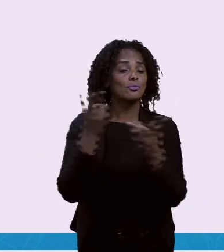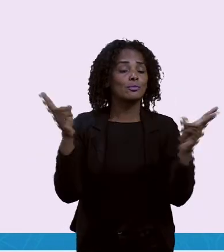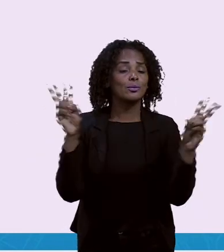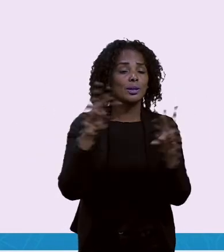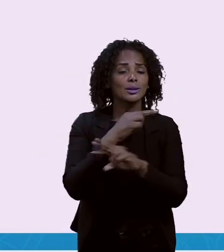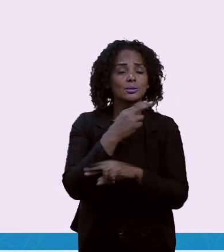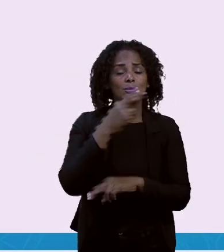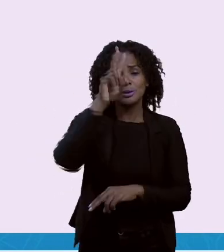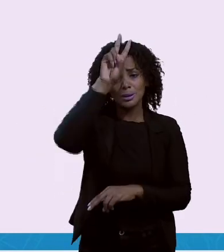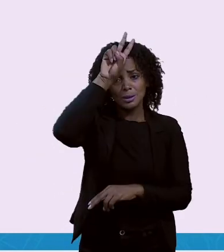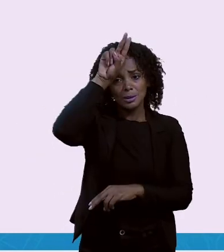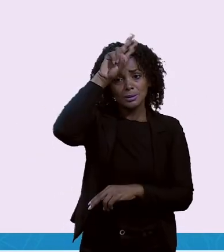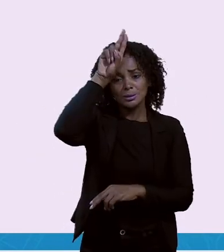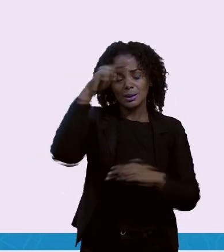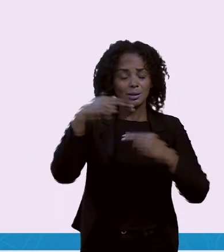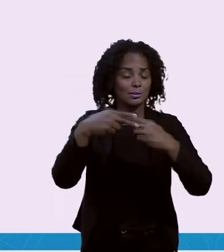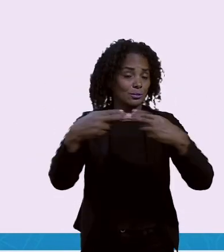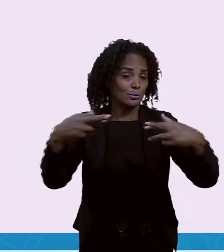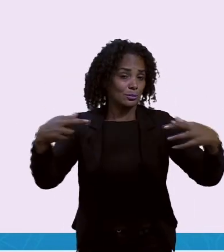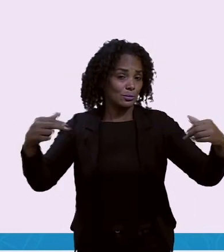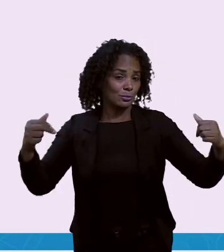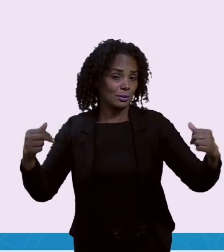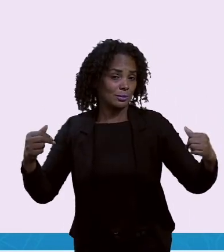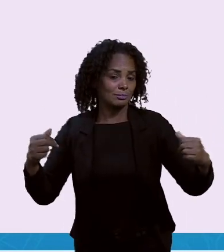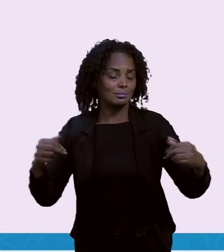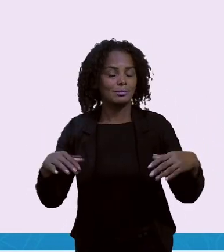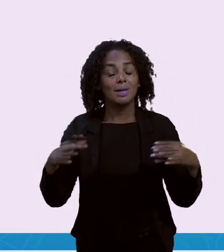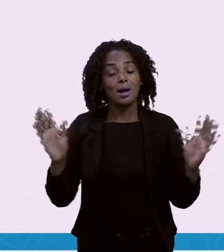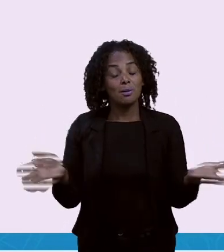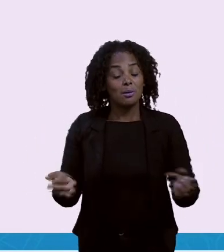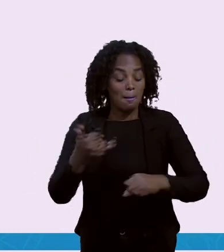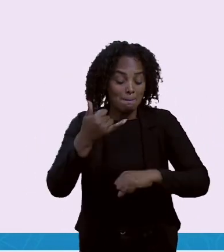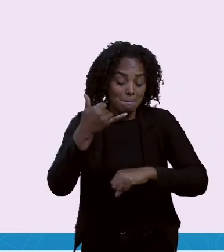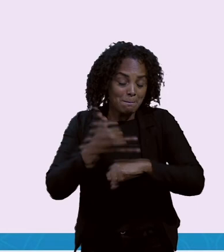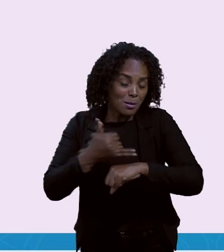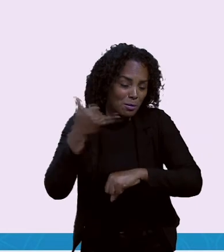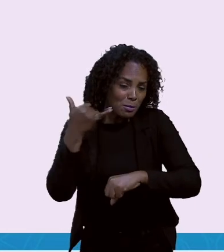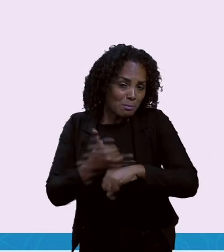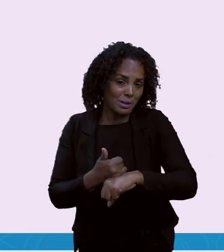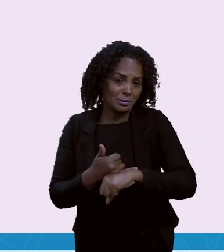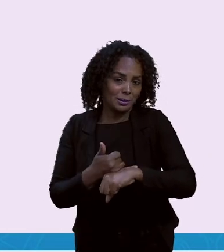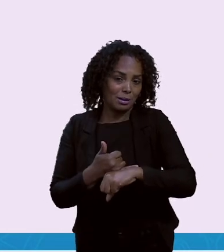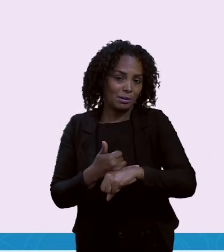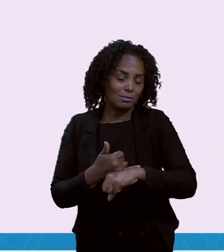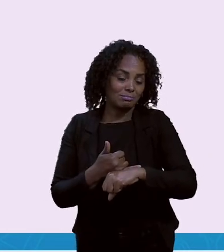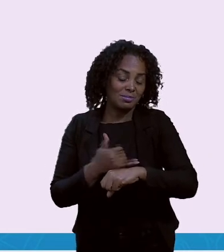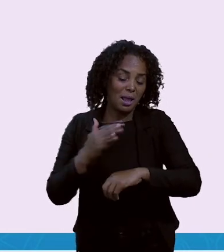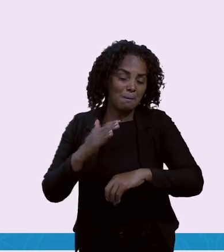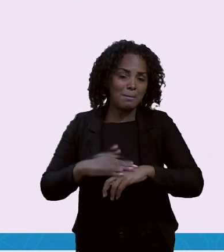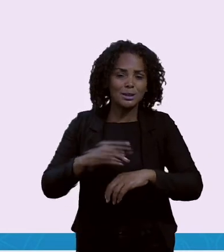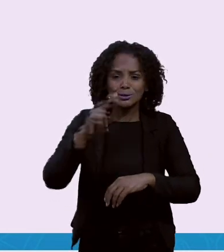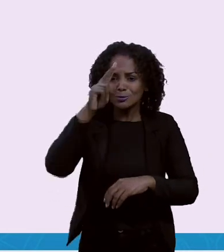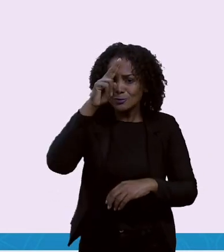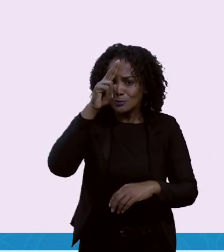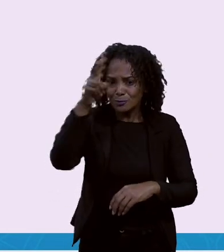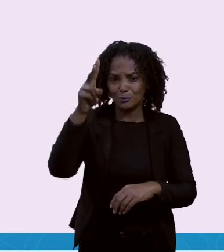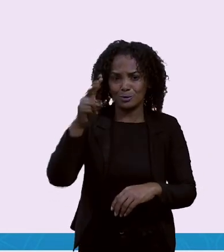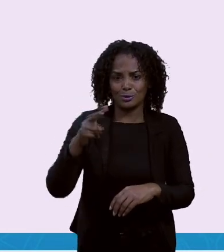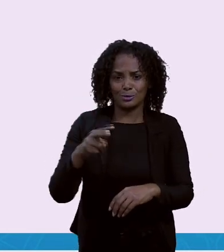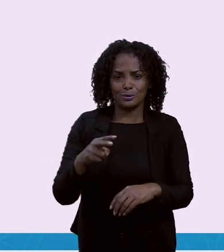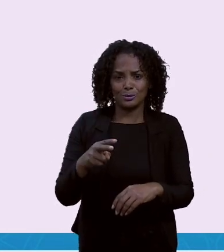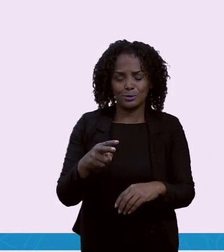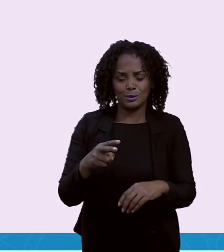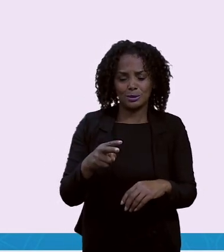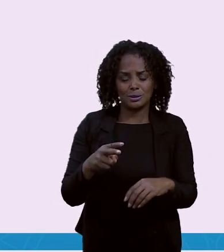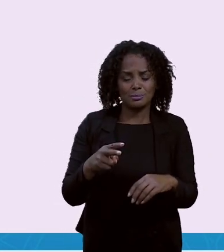cupim, Já o metal mantém a sua integridade por mais tempo,